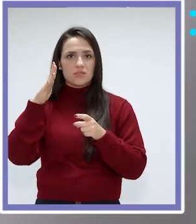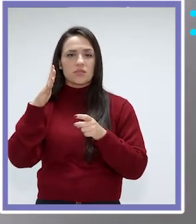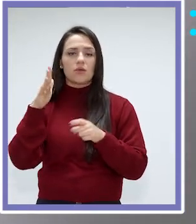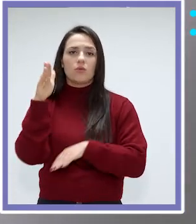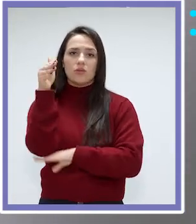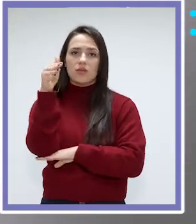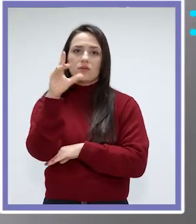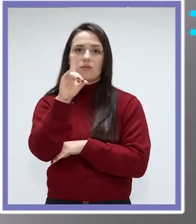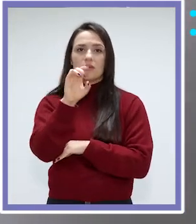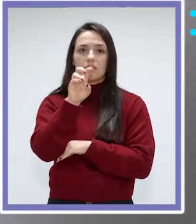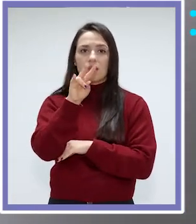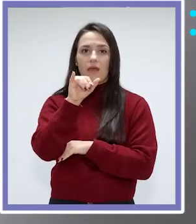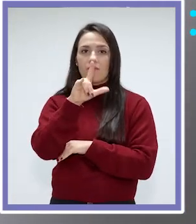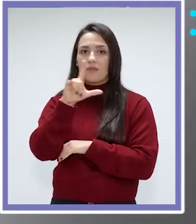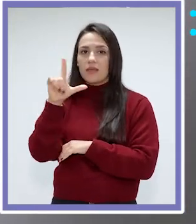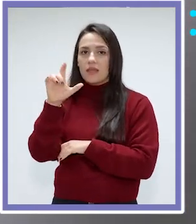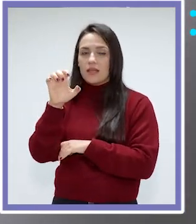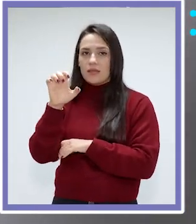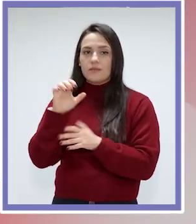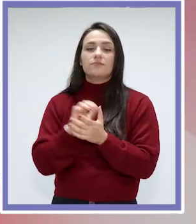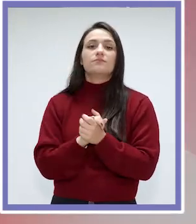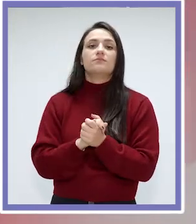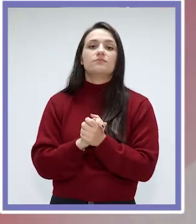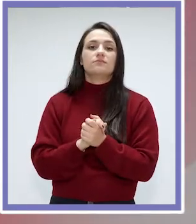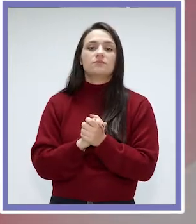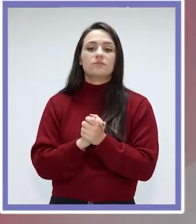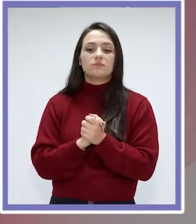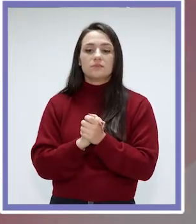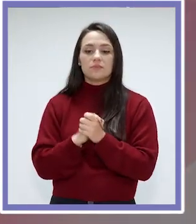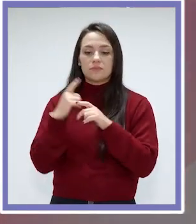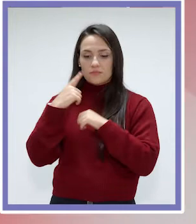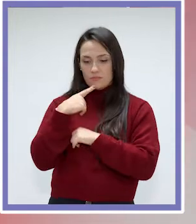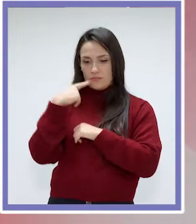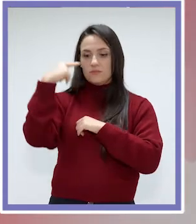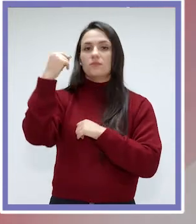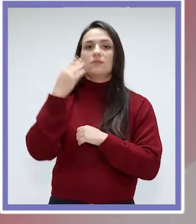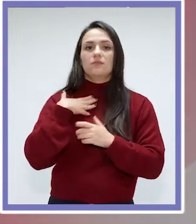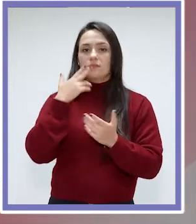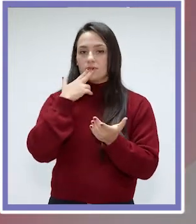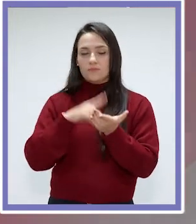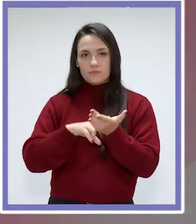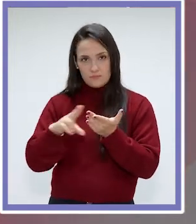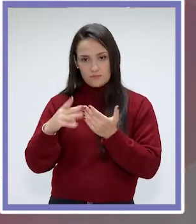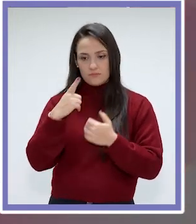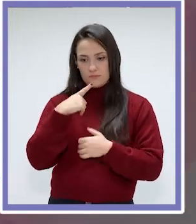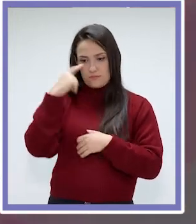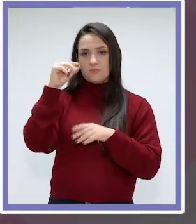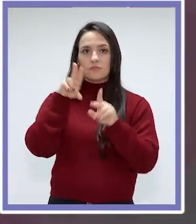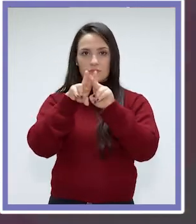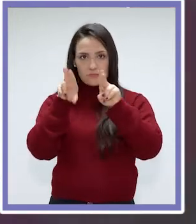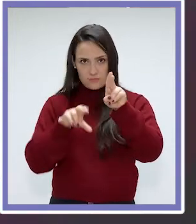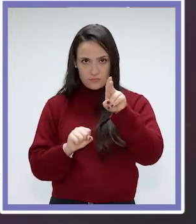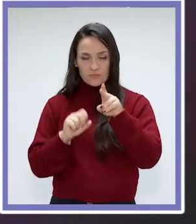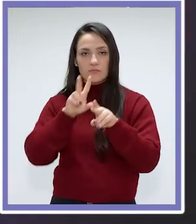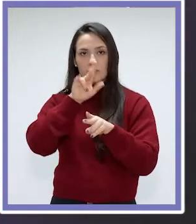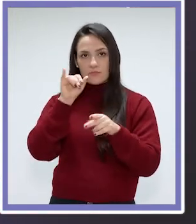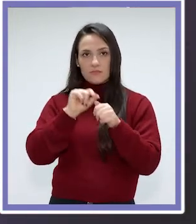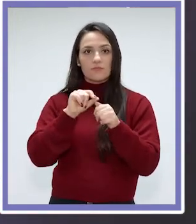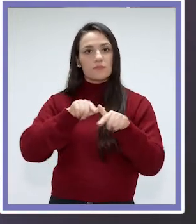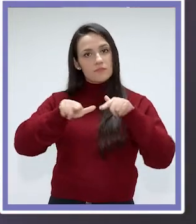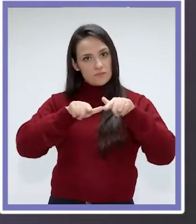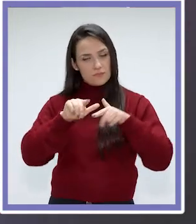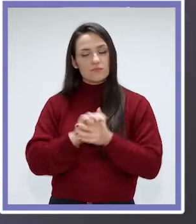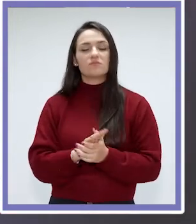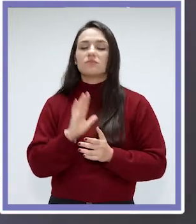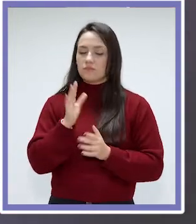Ville, e aí saiu uma carta de Campo Grande designando a UEMS para fazer esse trabalho. E aí nós criamos primeiro